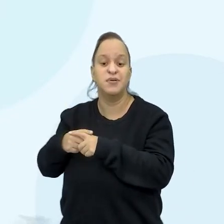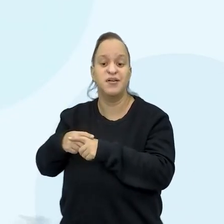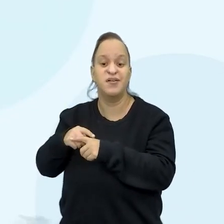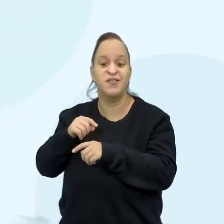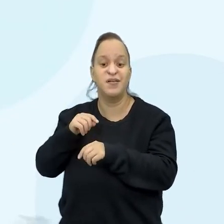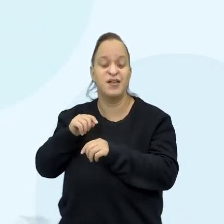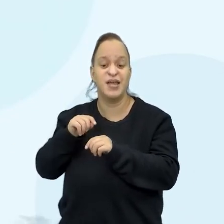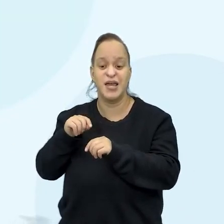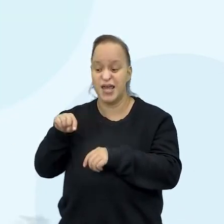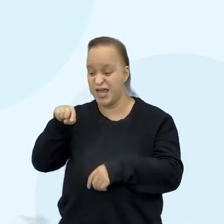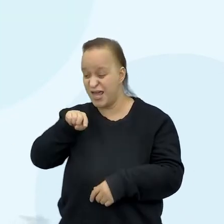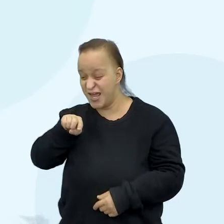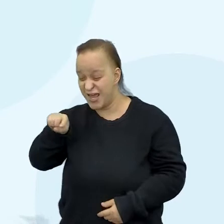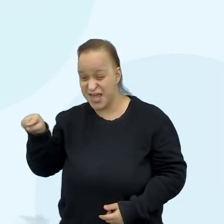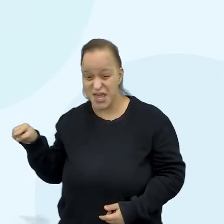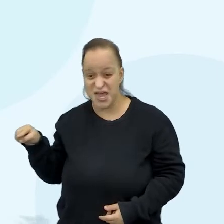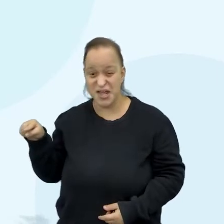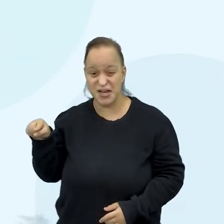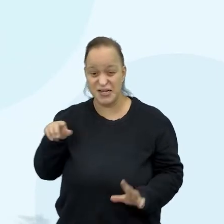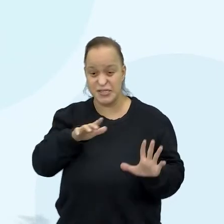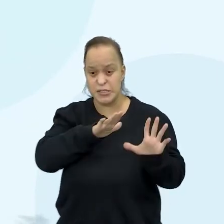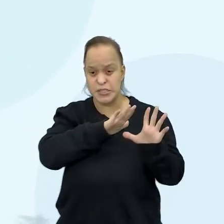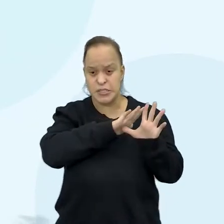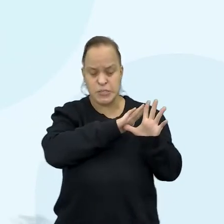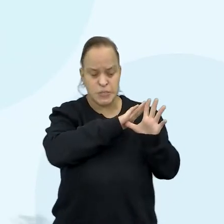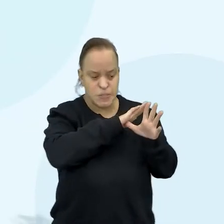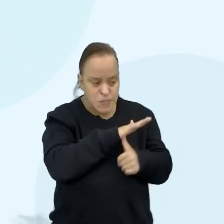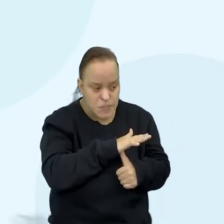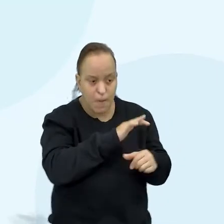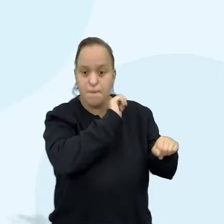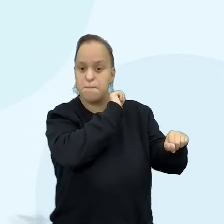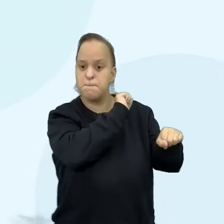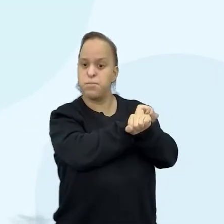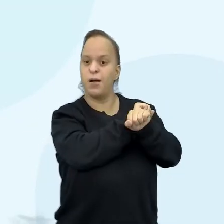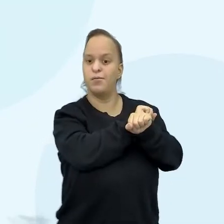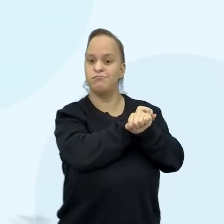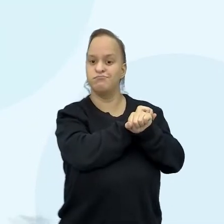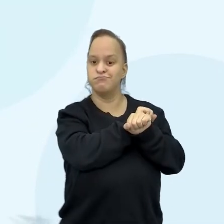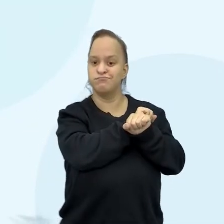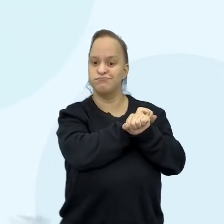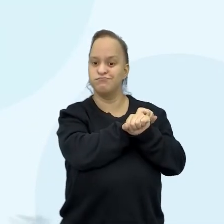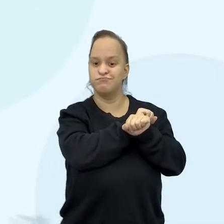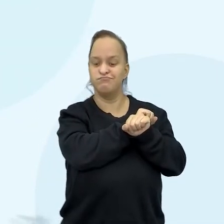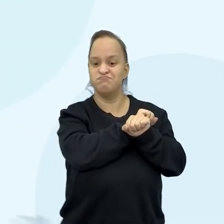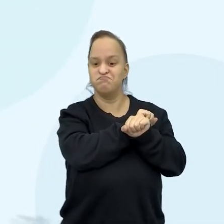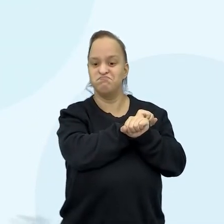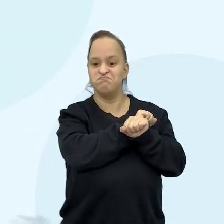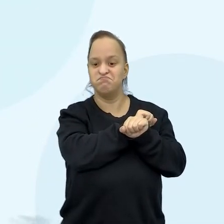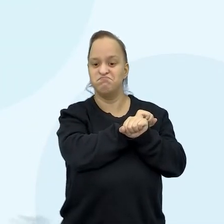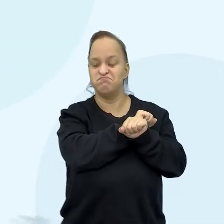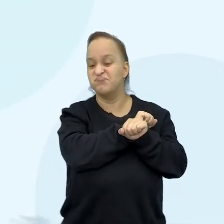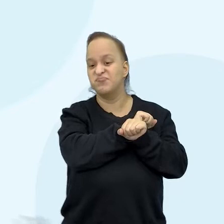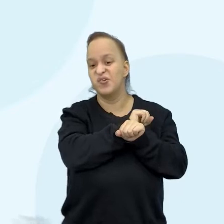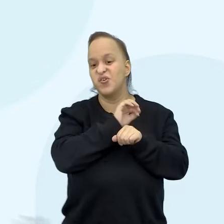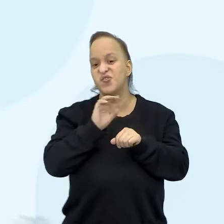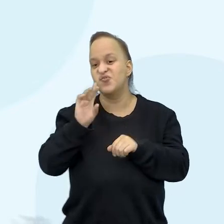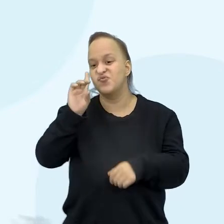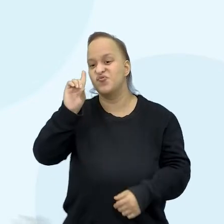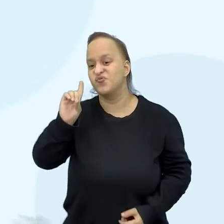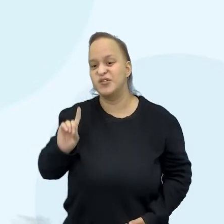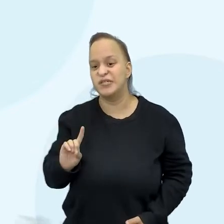partir do momento em que o indivíduo é detido, é aprisionado, ele não tem mais direito ao ócio. Vão